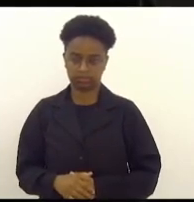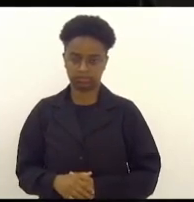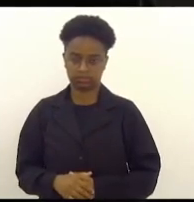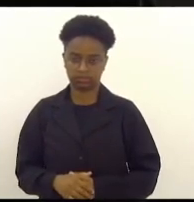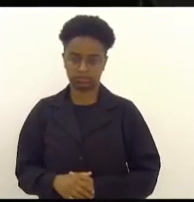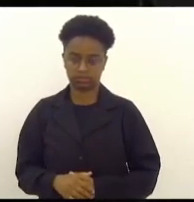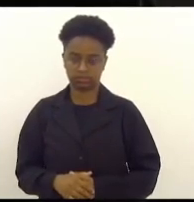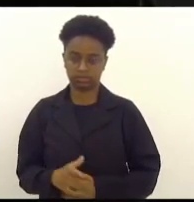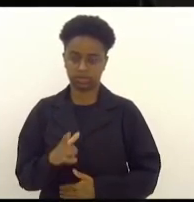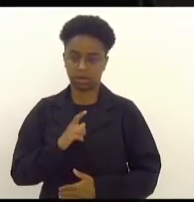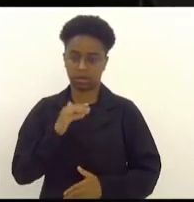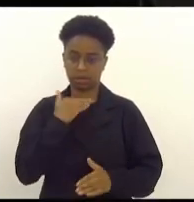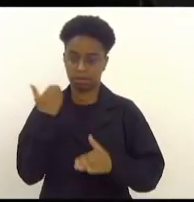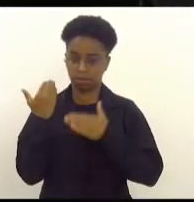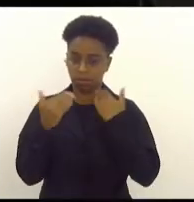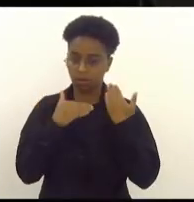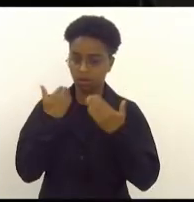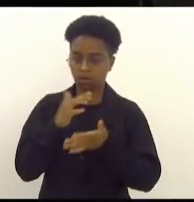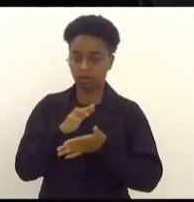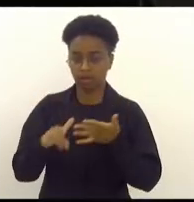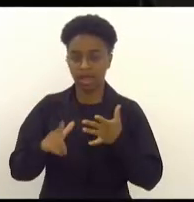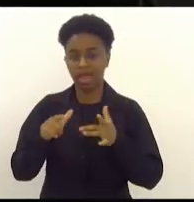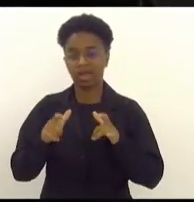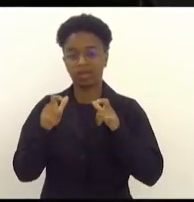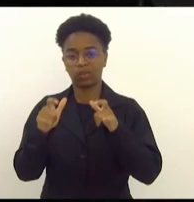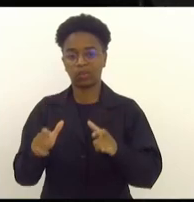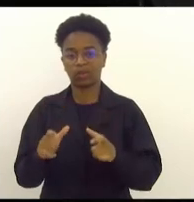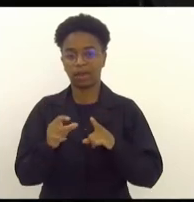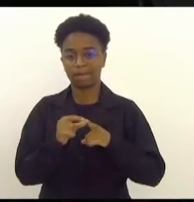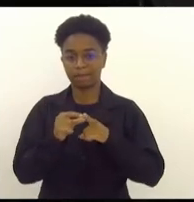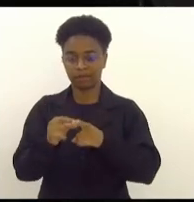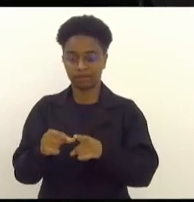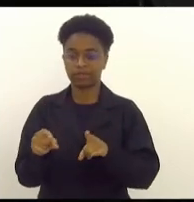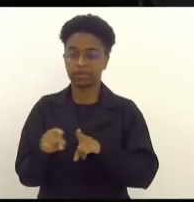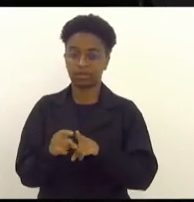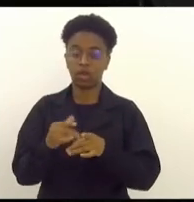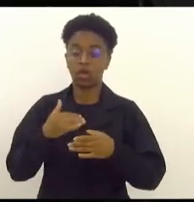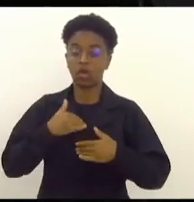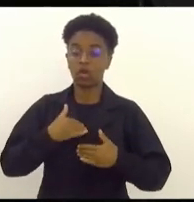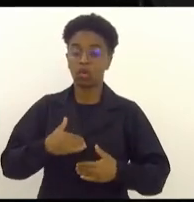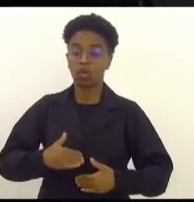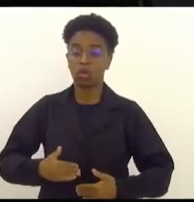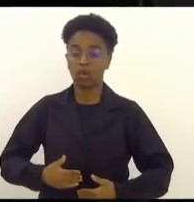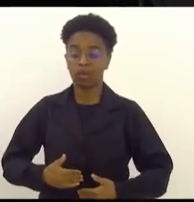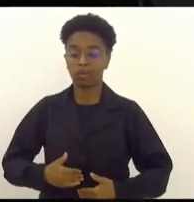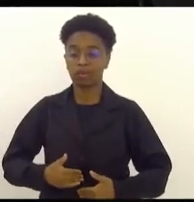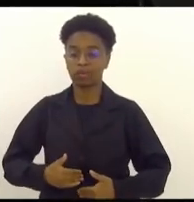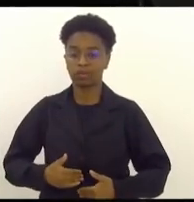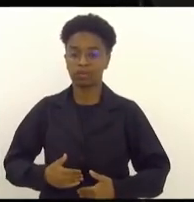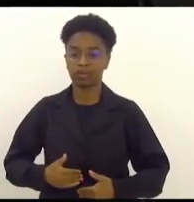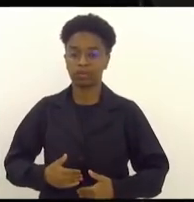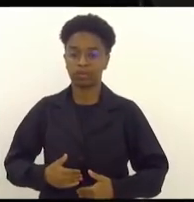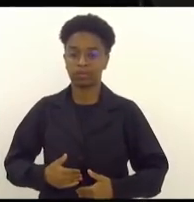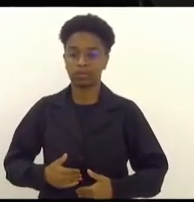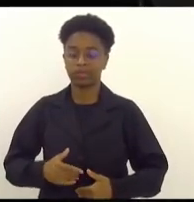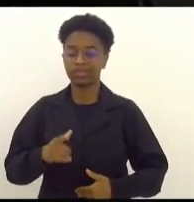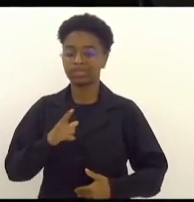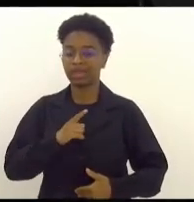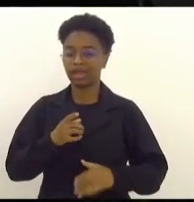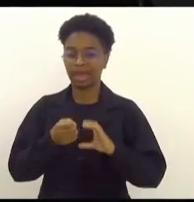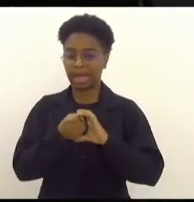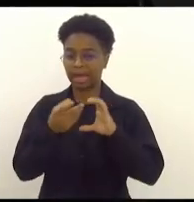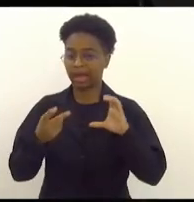morte são lugares periféricos e o corpo das pessoas têm um